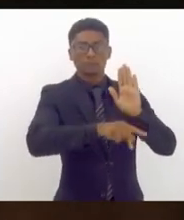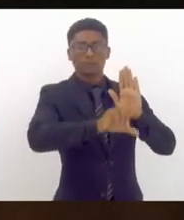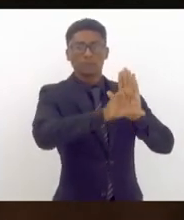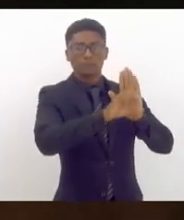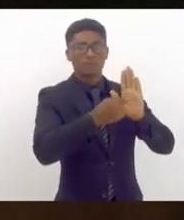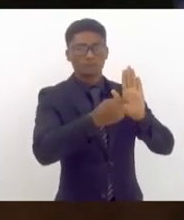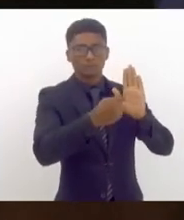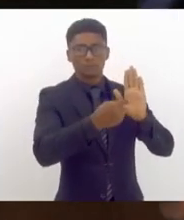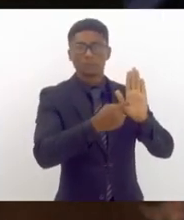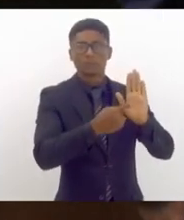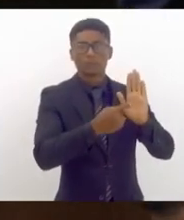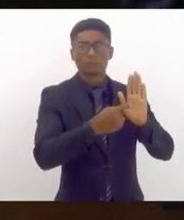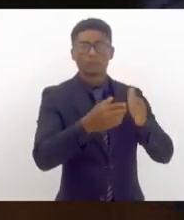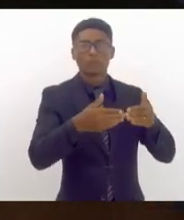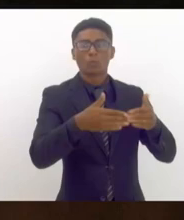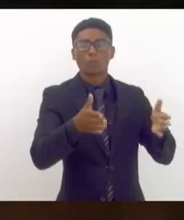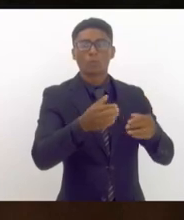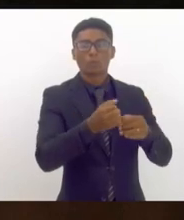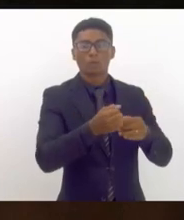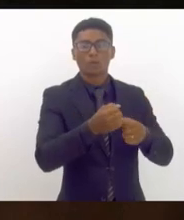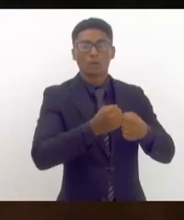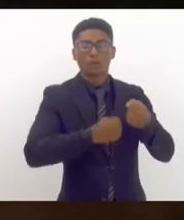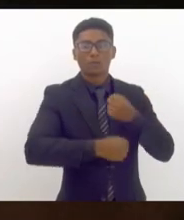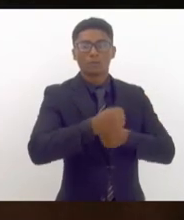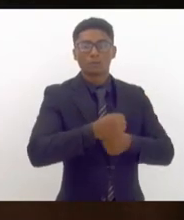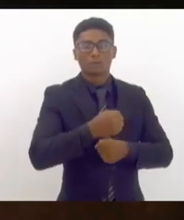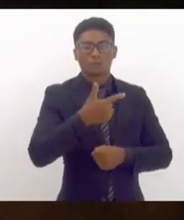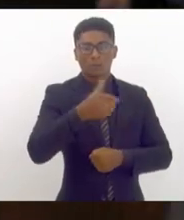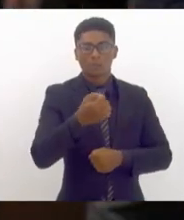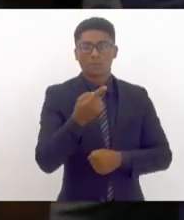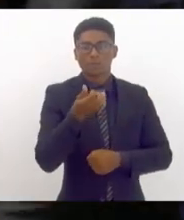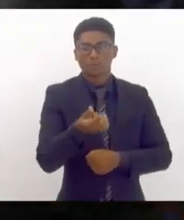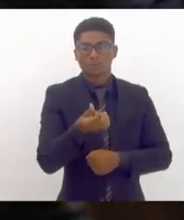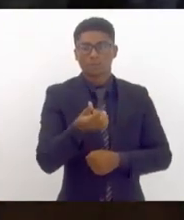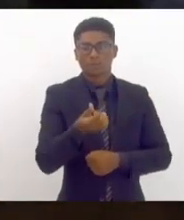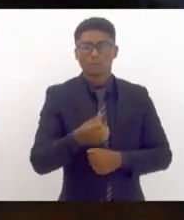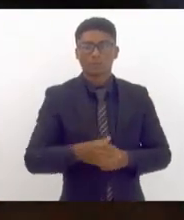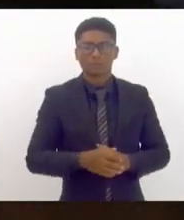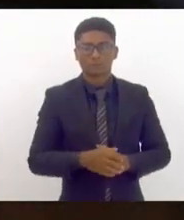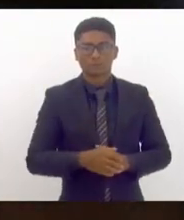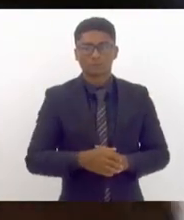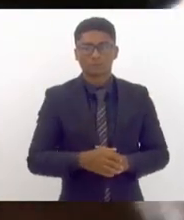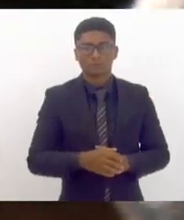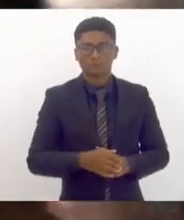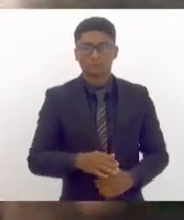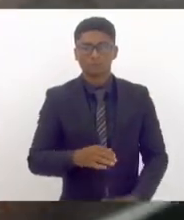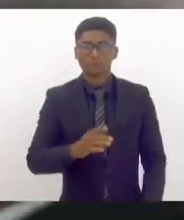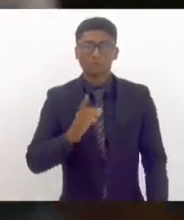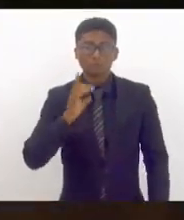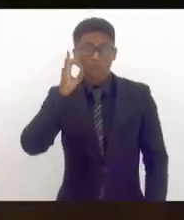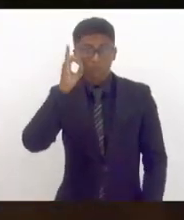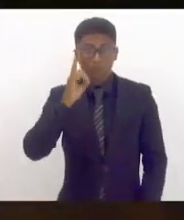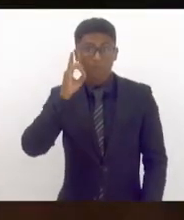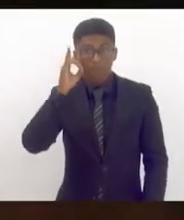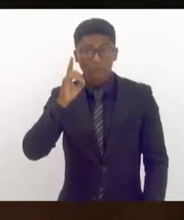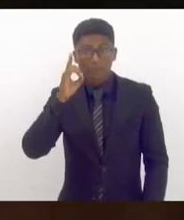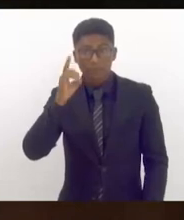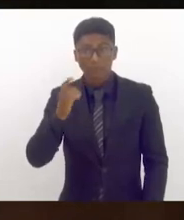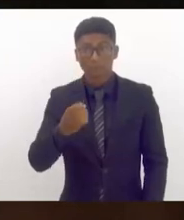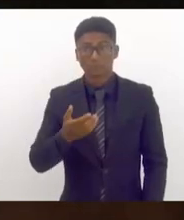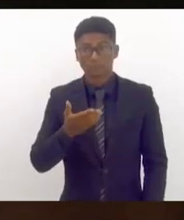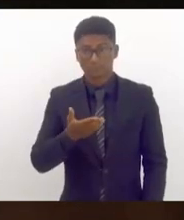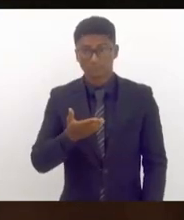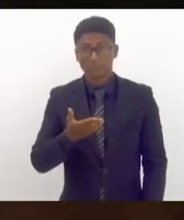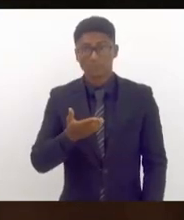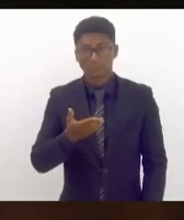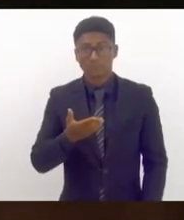foi dado entrada em 2016, onde felizmente a deputada está tendo a oportunidade de, depois de